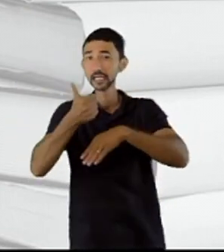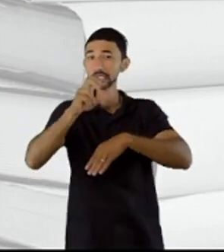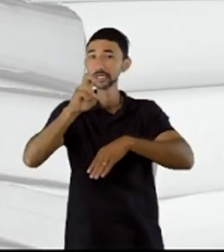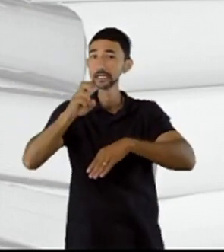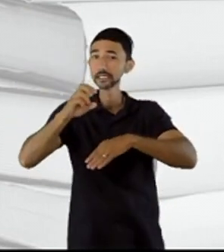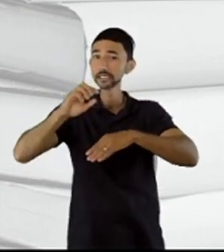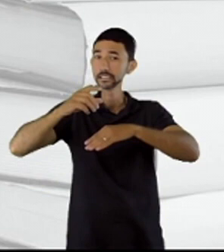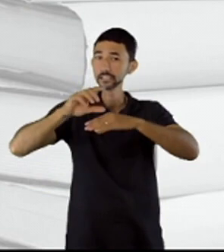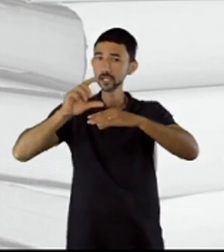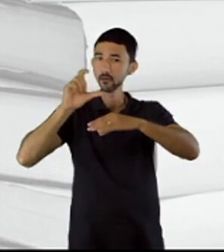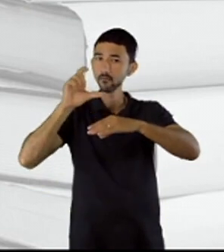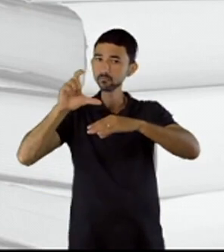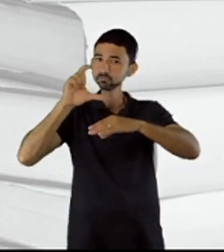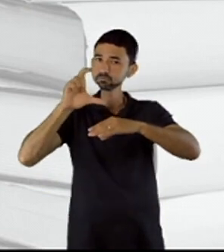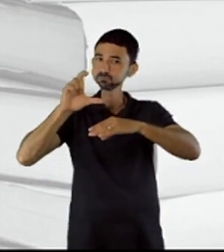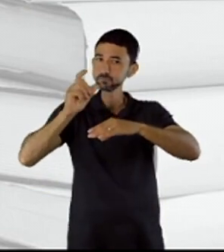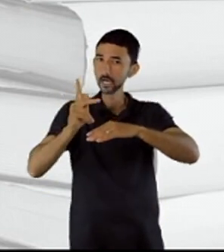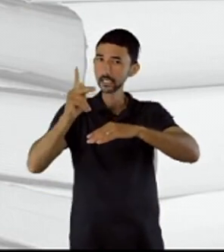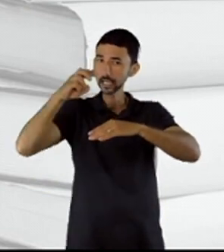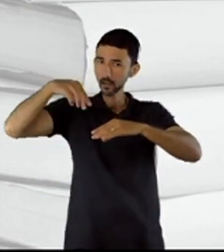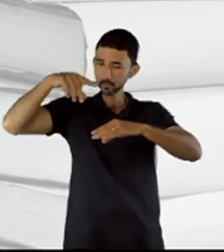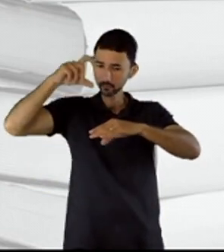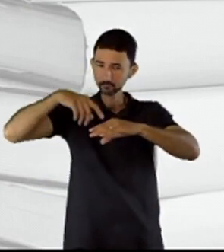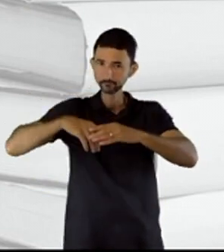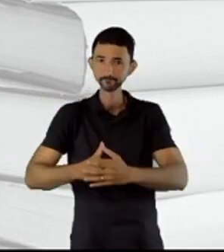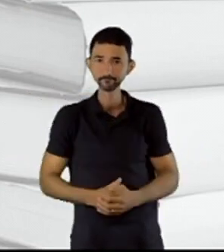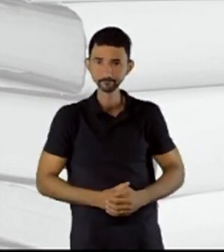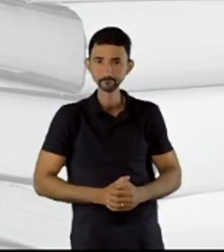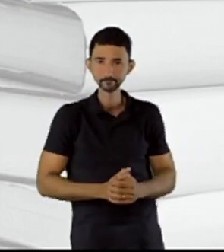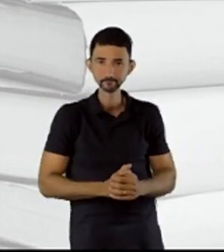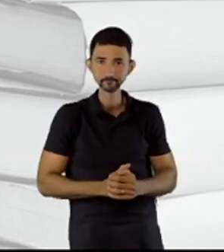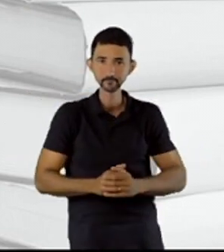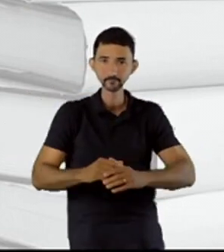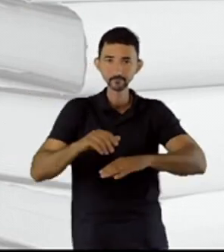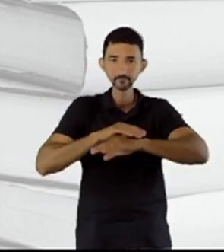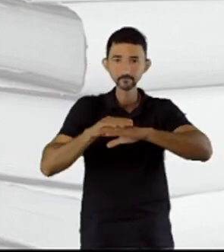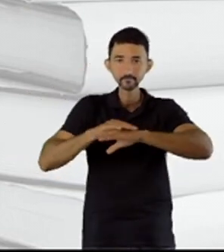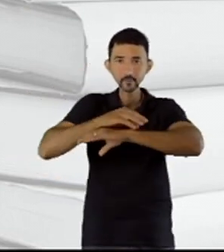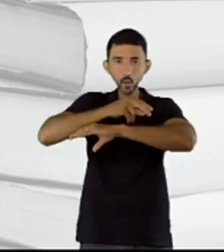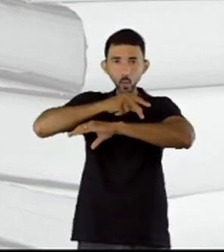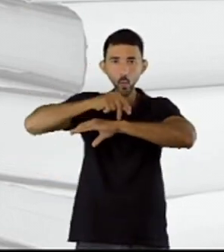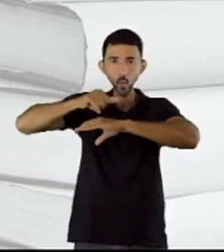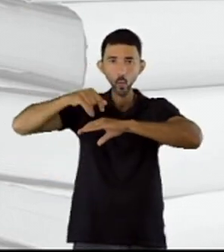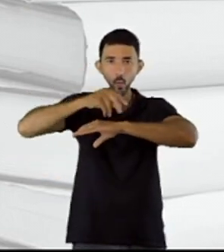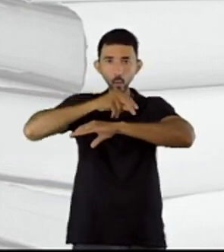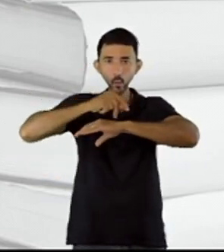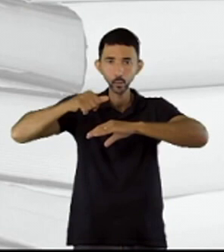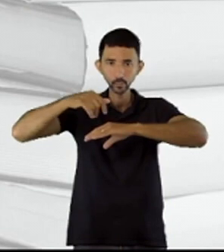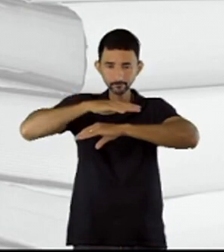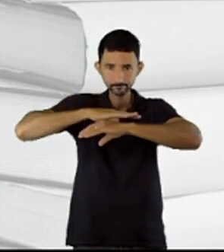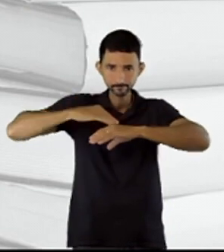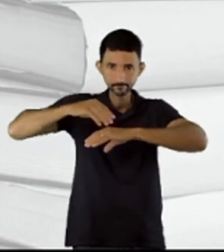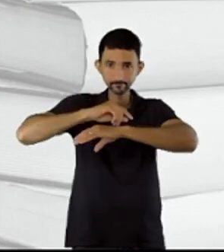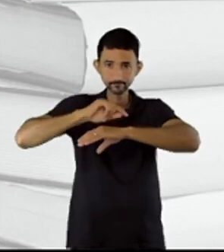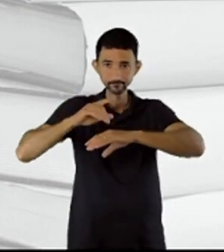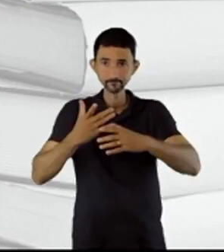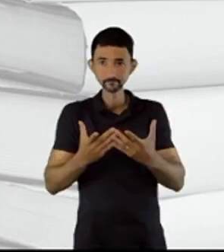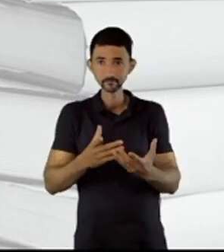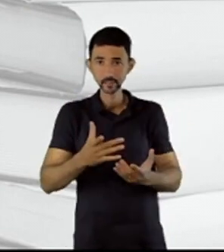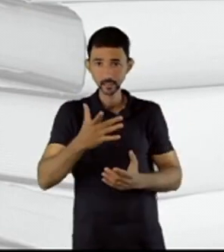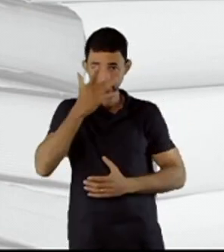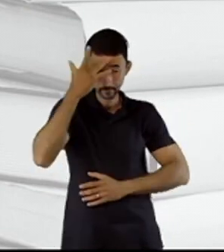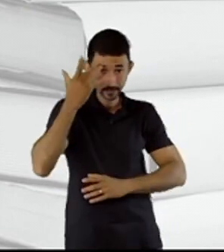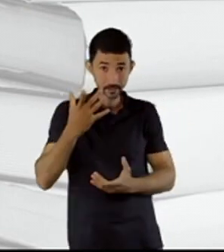15 km de espessura. Enquanto que a crosta continental é a parte da crosta terrestre onde se encontram